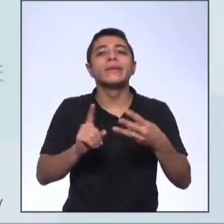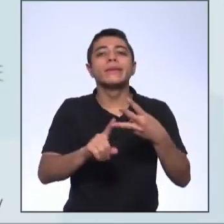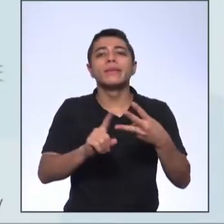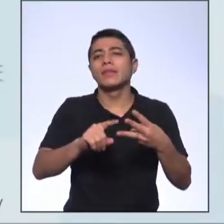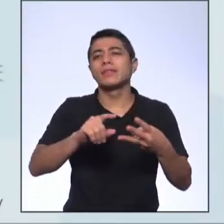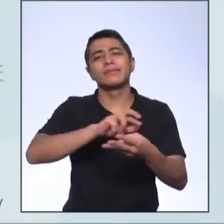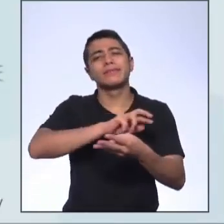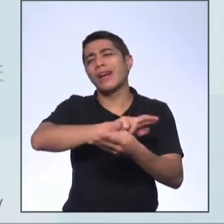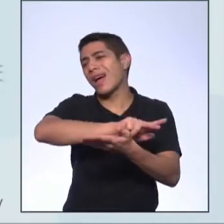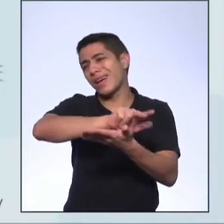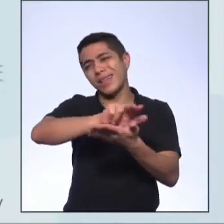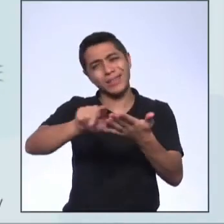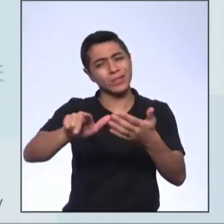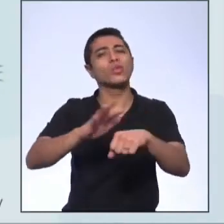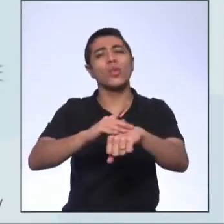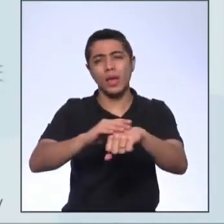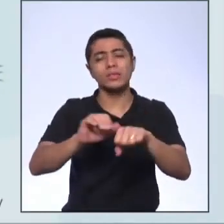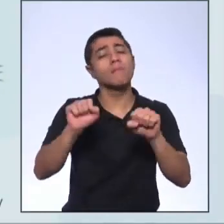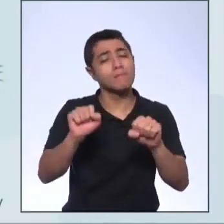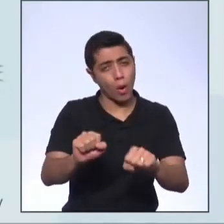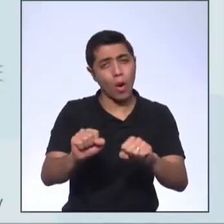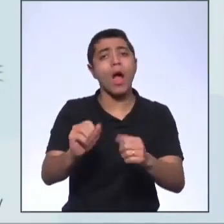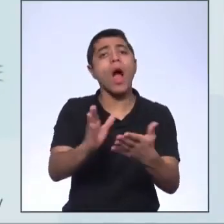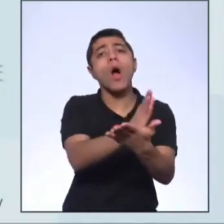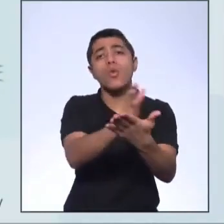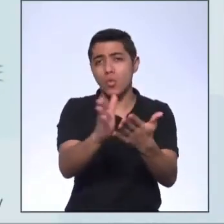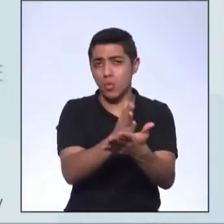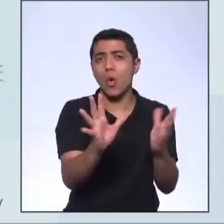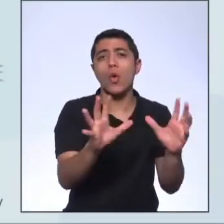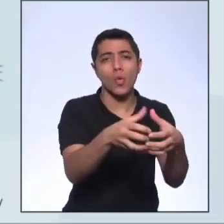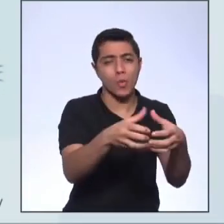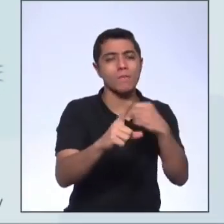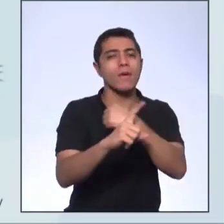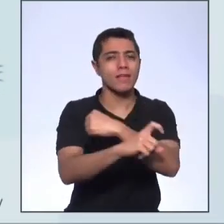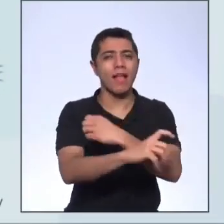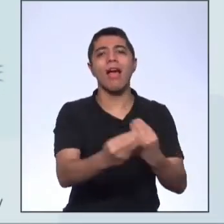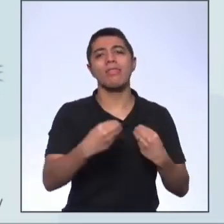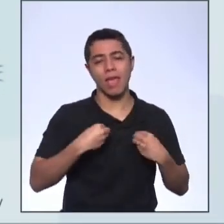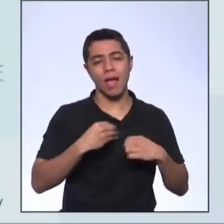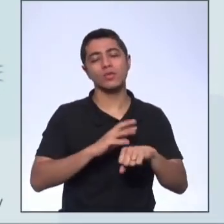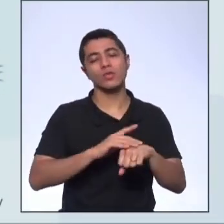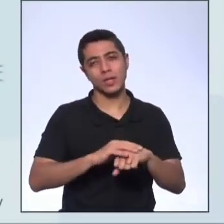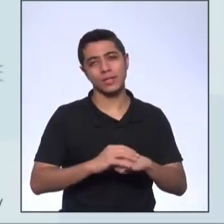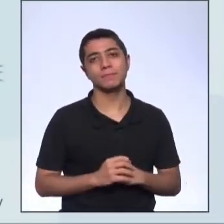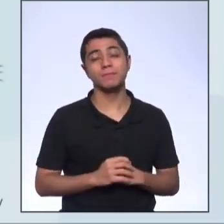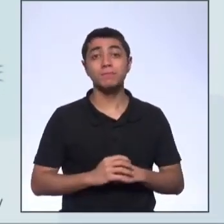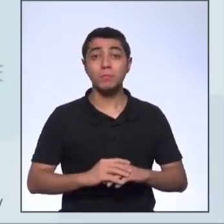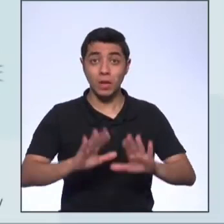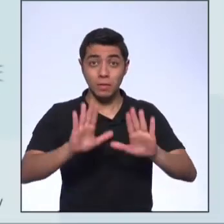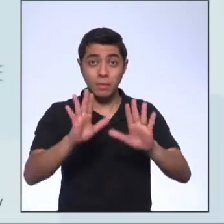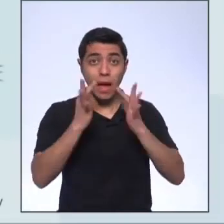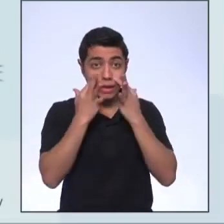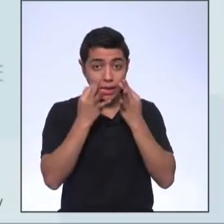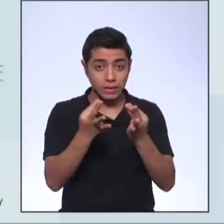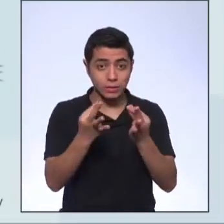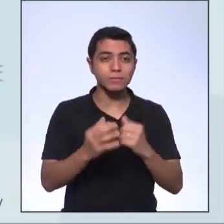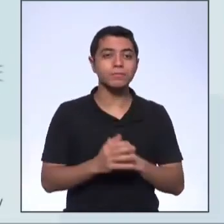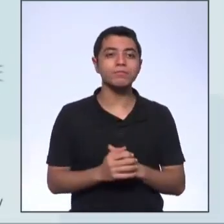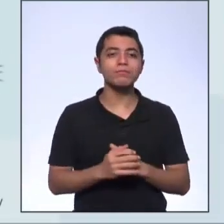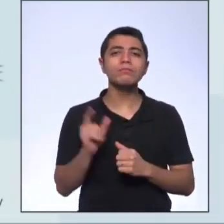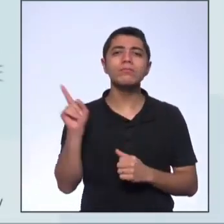Então, vamos lá. Uma interação aqui rapidinho com vocês, 1 minutinho. Qual desses alimentos vocês acham que